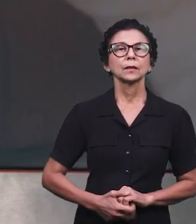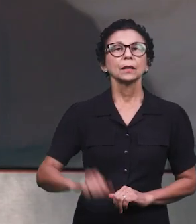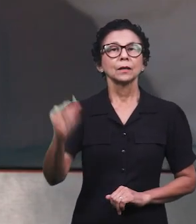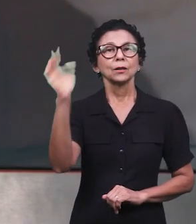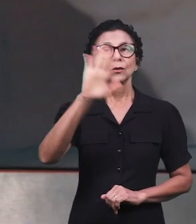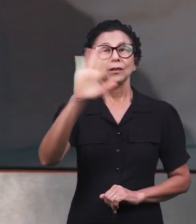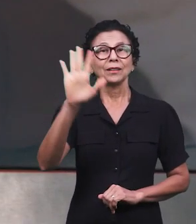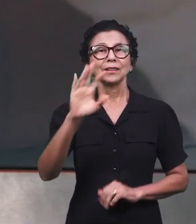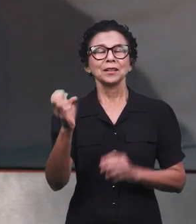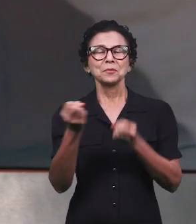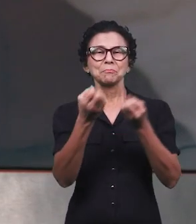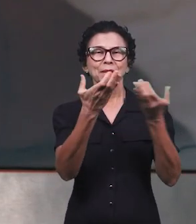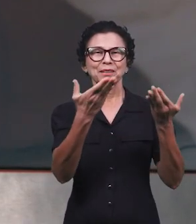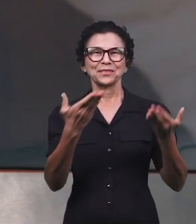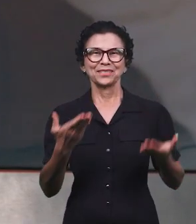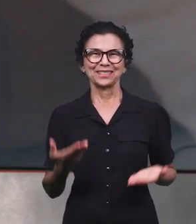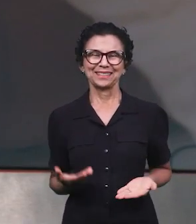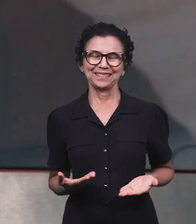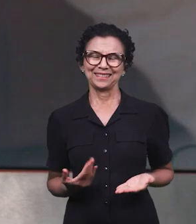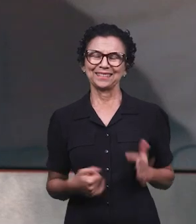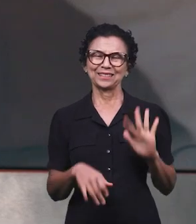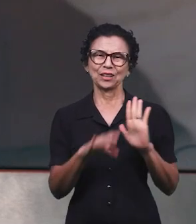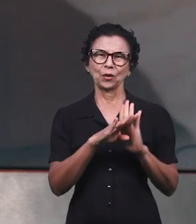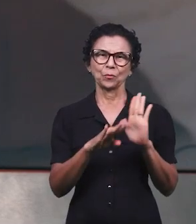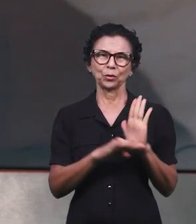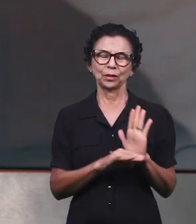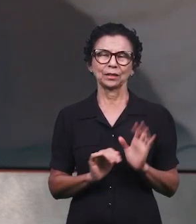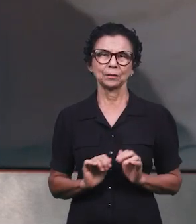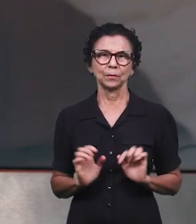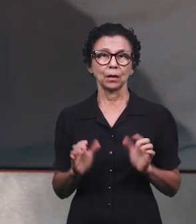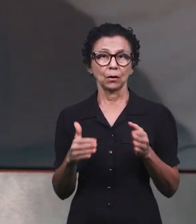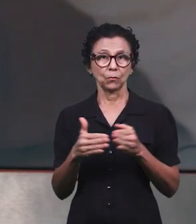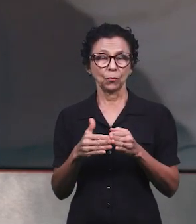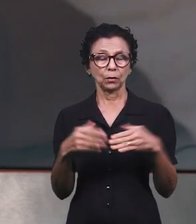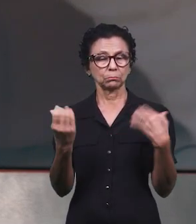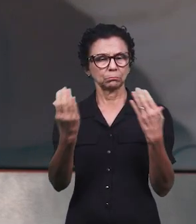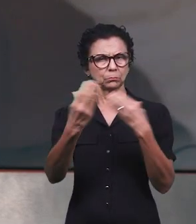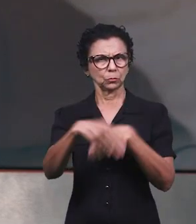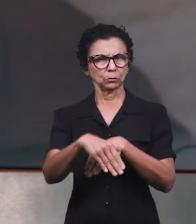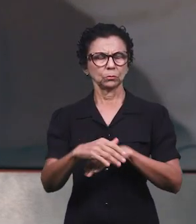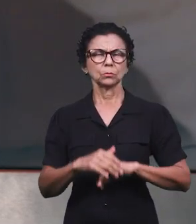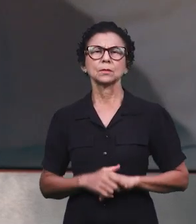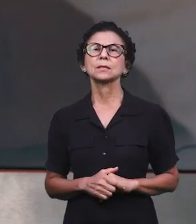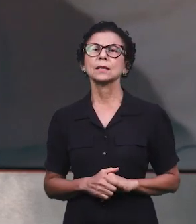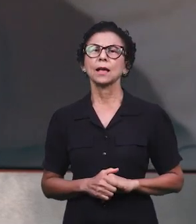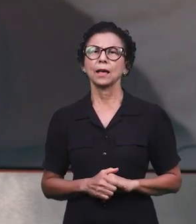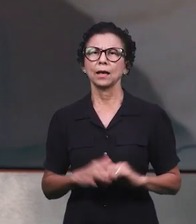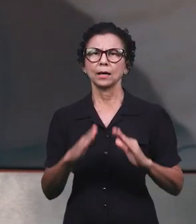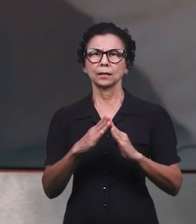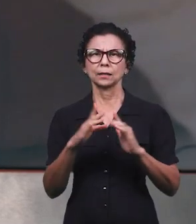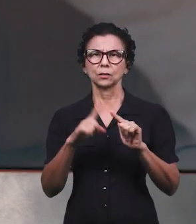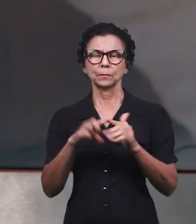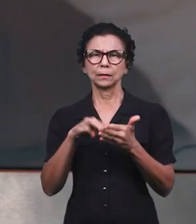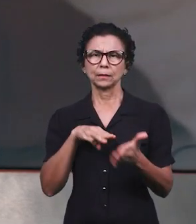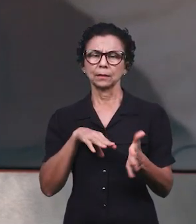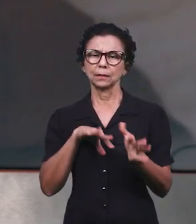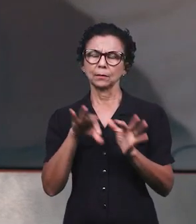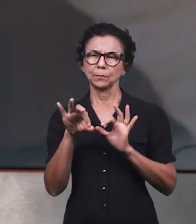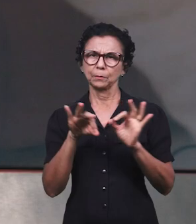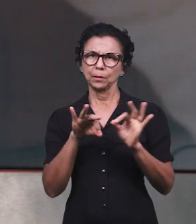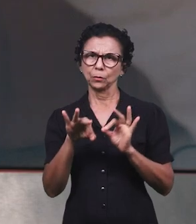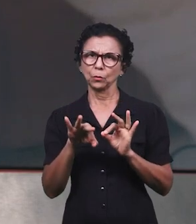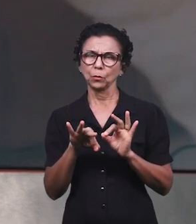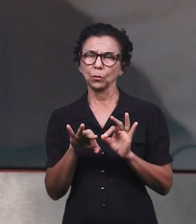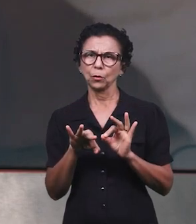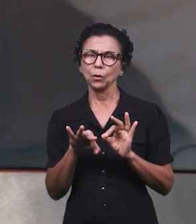Olá, seja muito bem-vindo a mais um programa Foco nos Concursos, o programa da Igreja Cristã Maranata, destinado